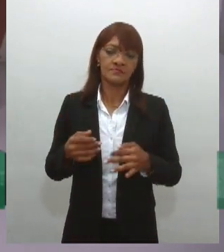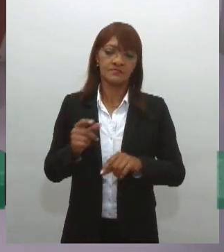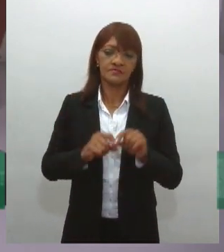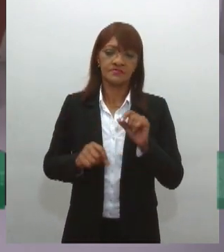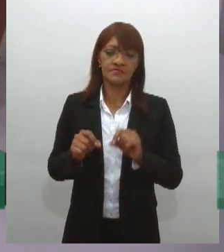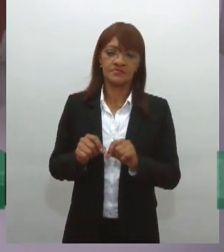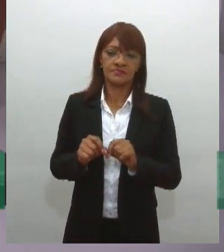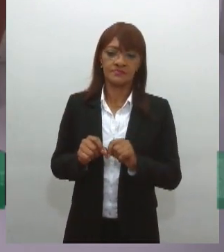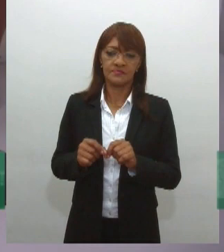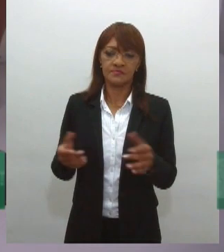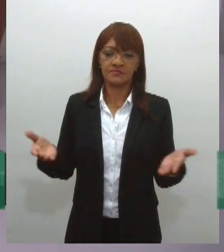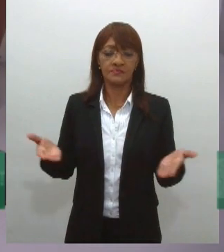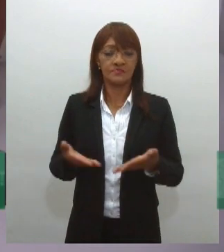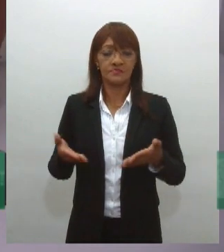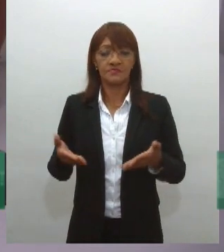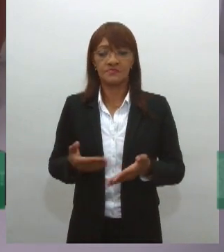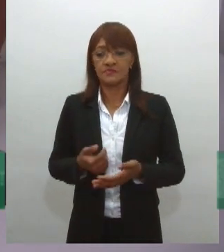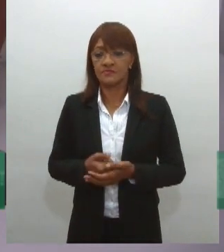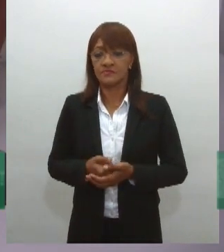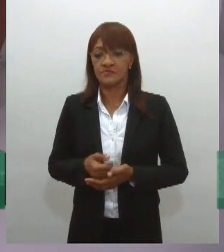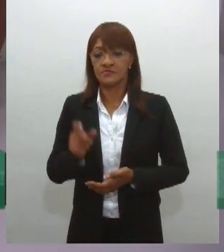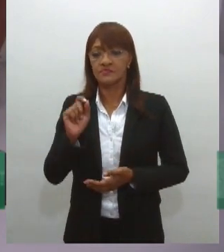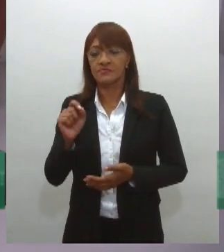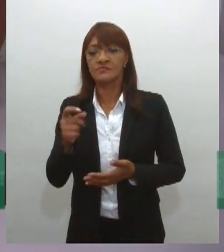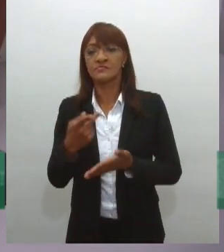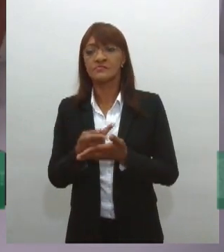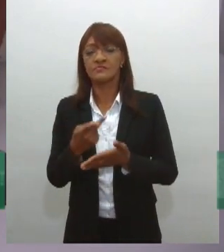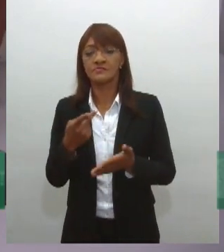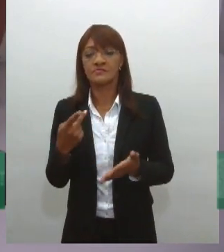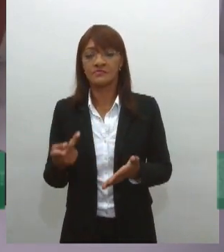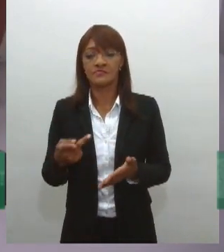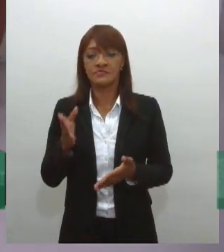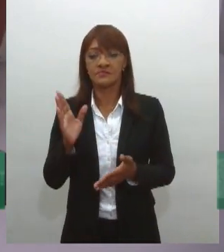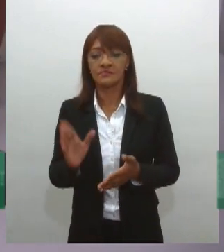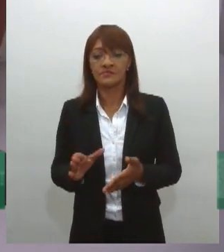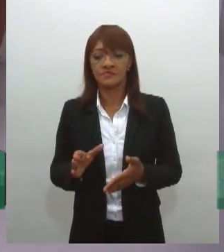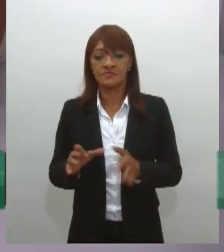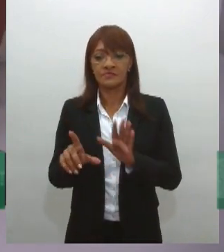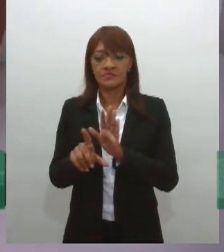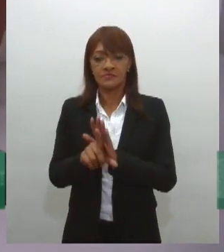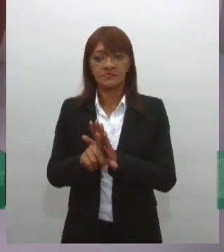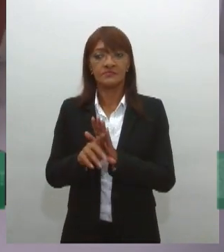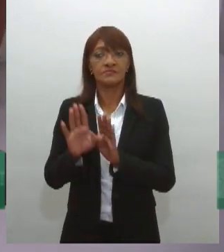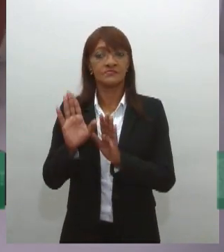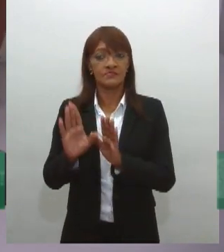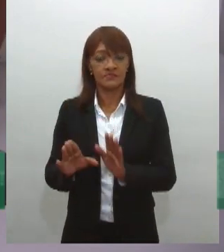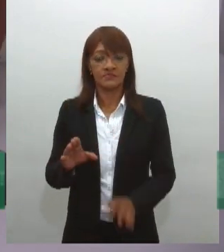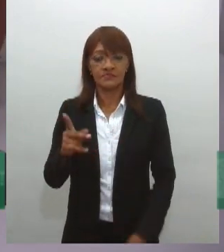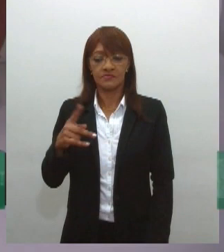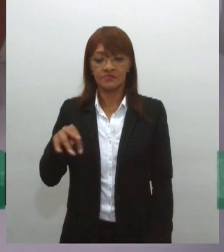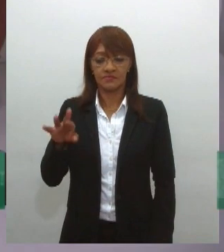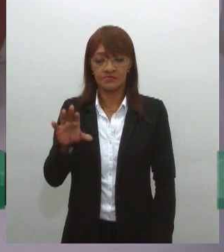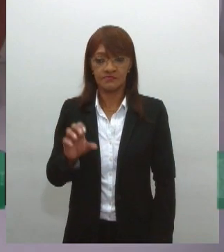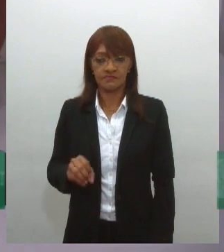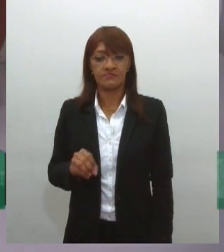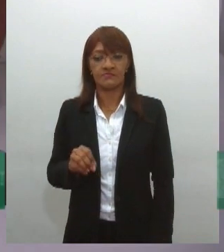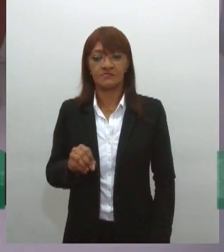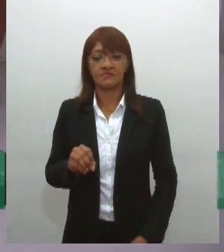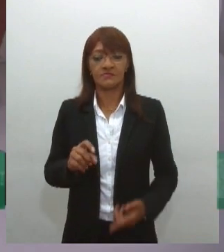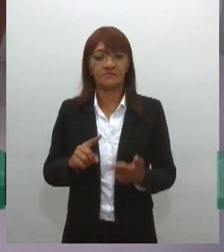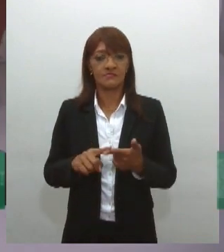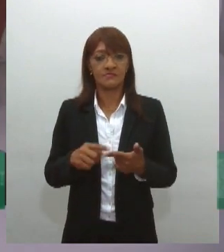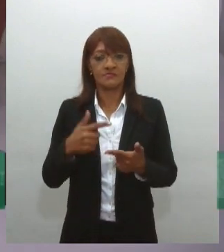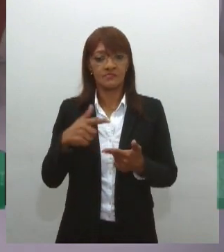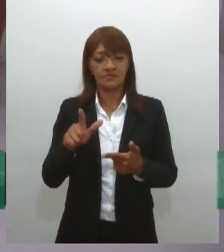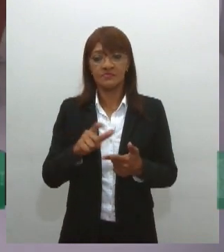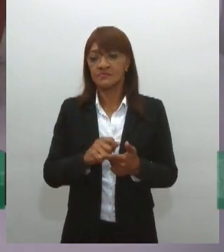em relação ao que foi executado durante a pandemia com as leis Aldir Blanc e Paulo Gustavo, né? Lembrando aí que Aldir Blanc e Paulo